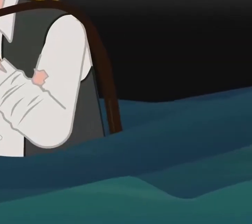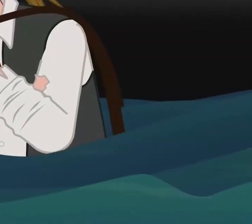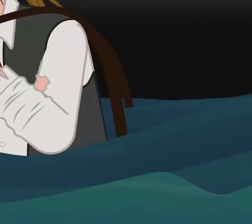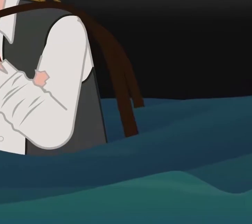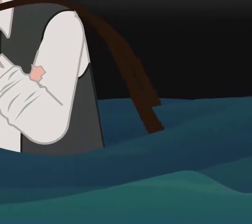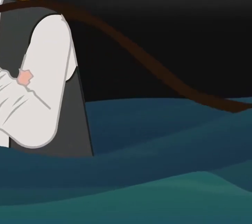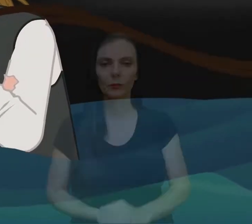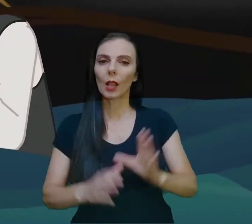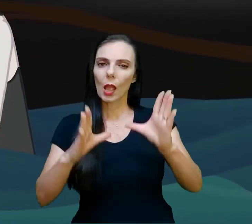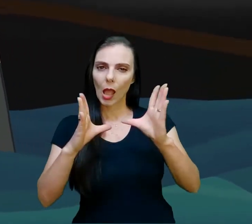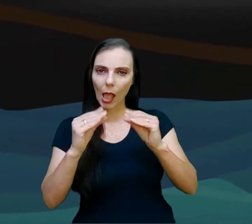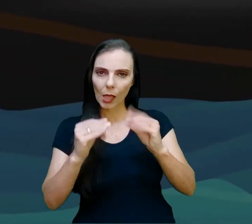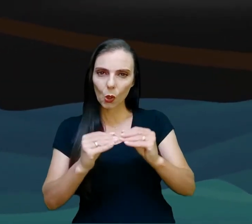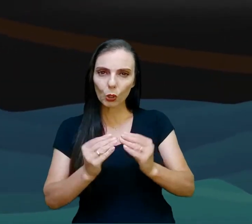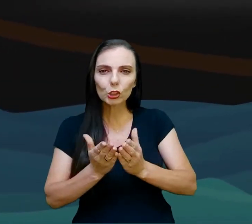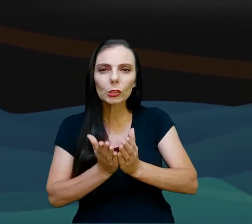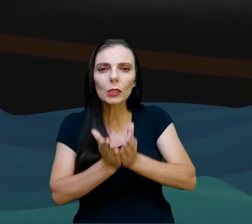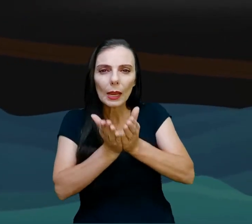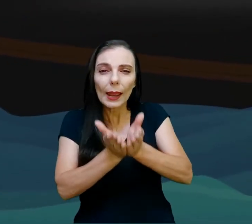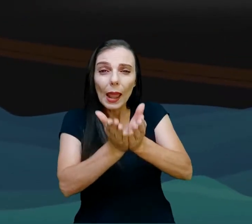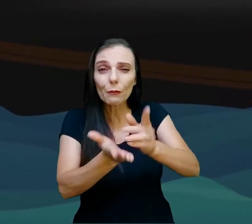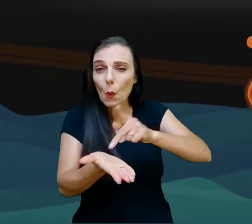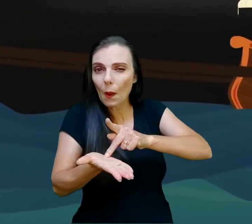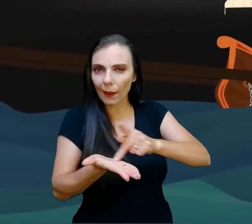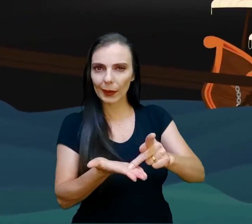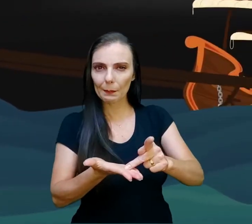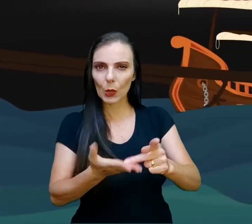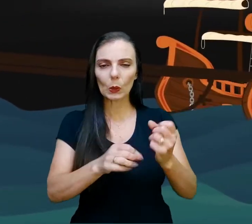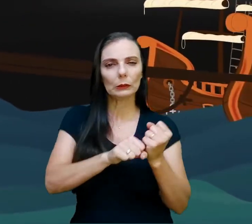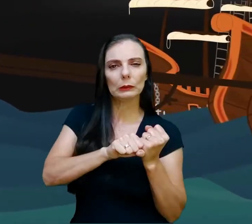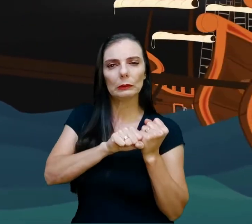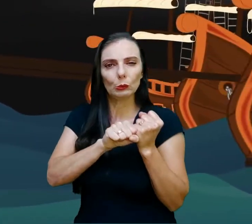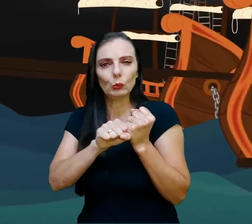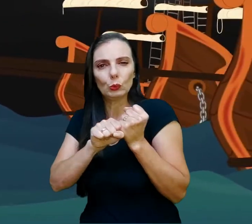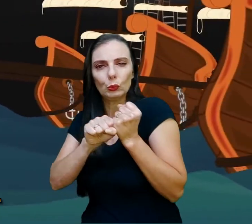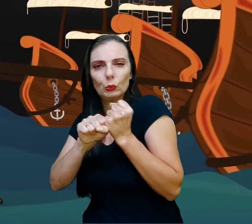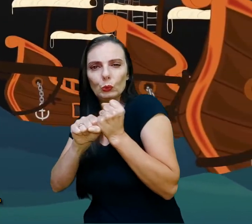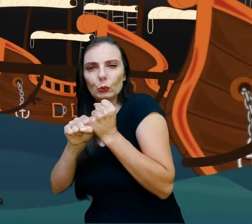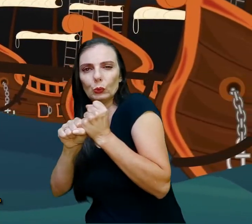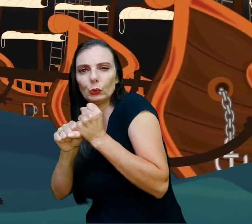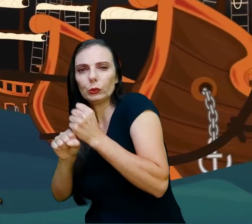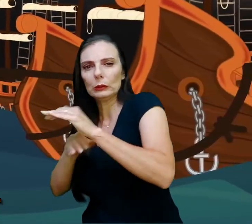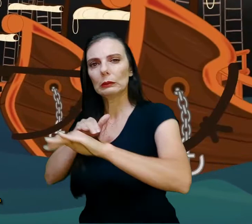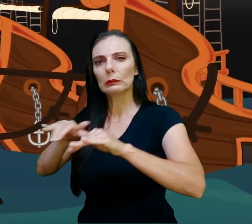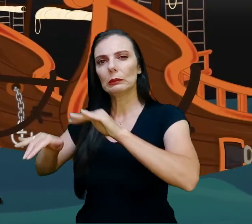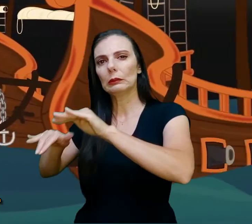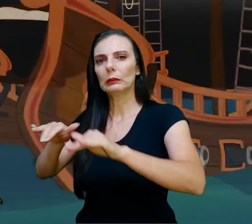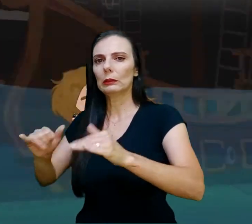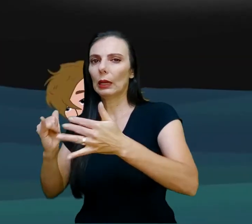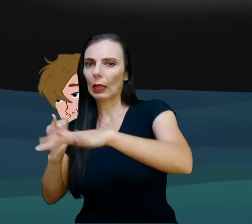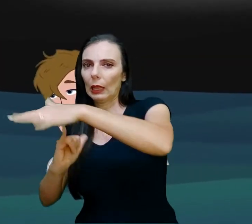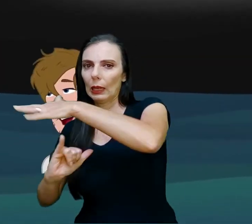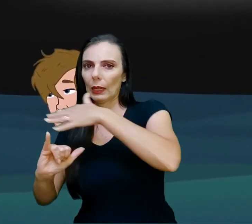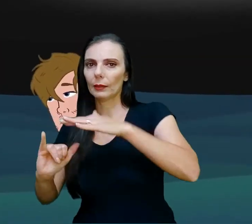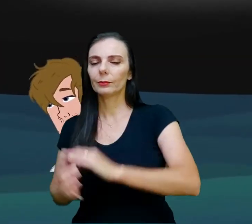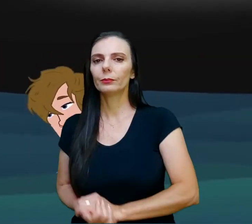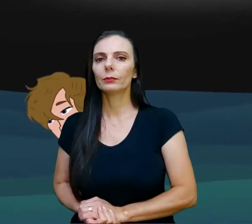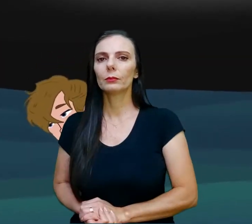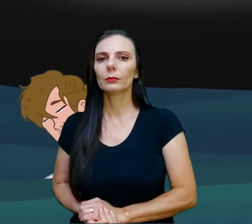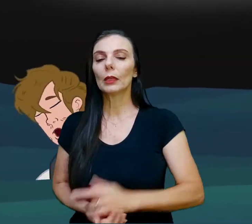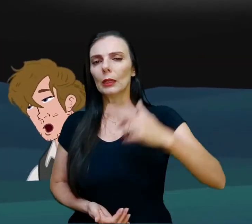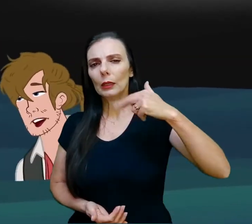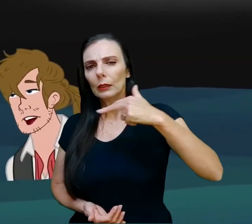embora. À noite, levando os navios inimigos com ele, Gulliver começou a se mover em direção à